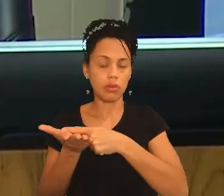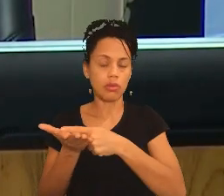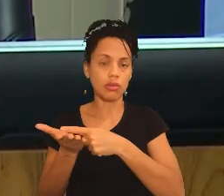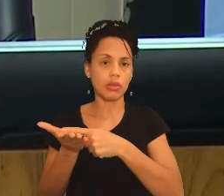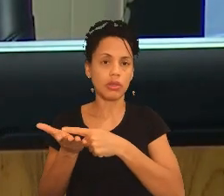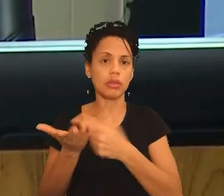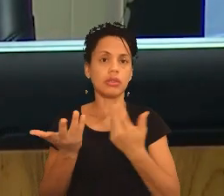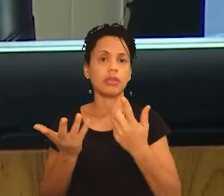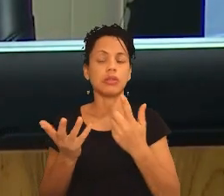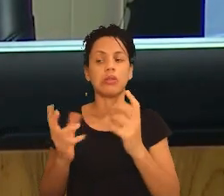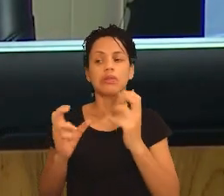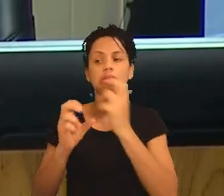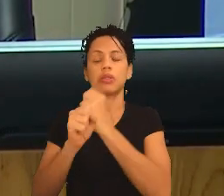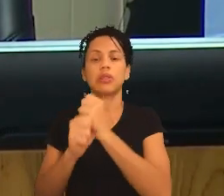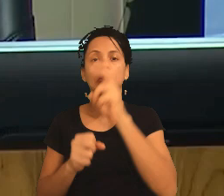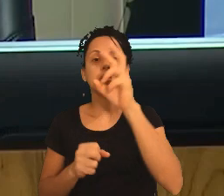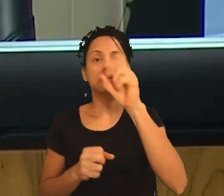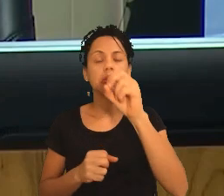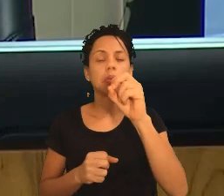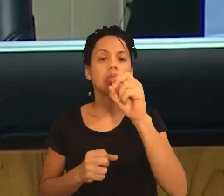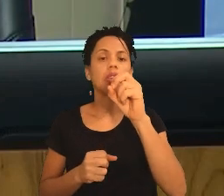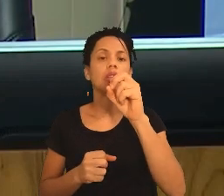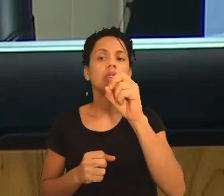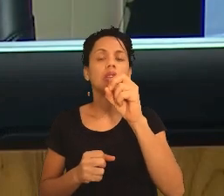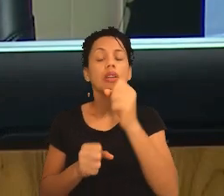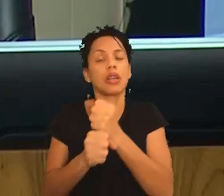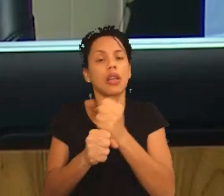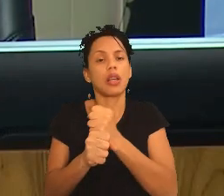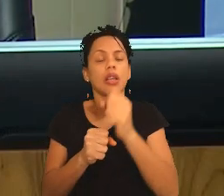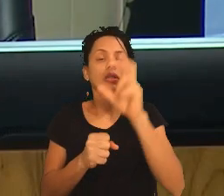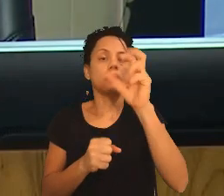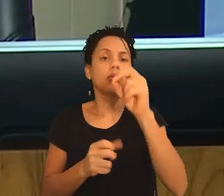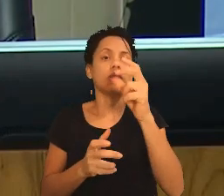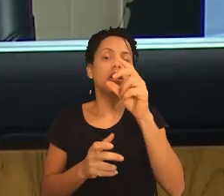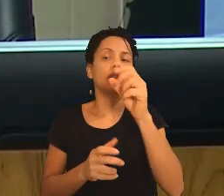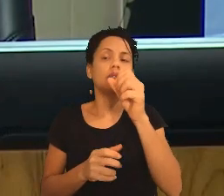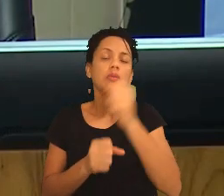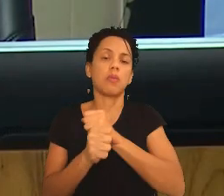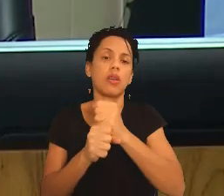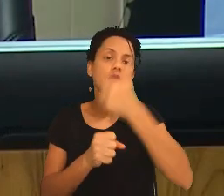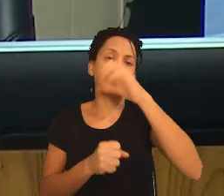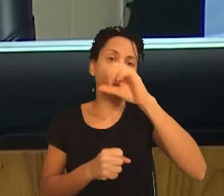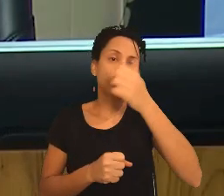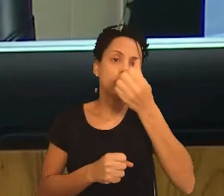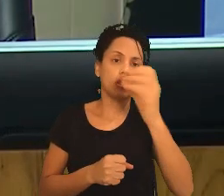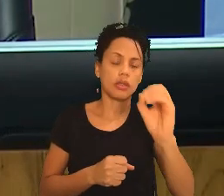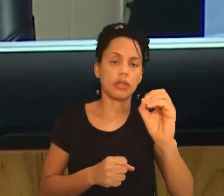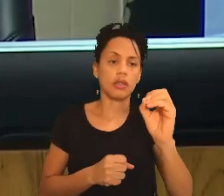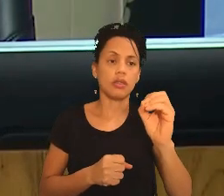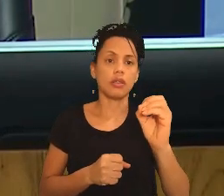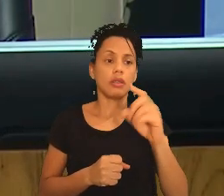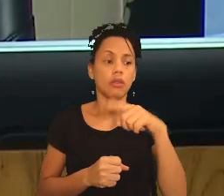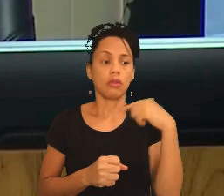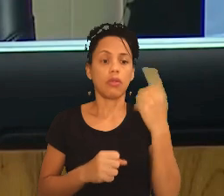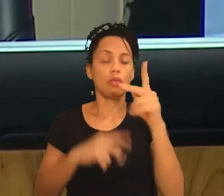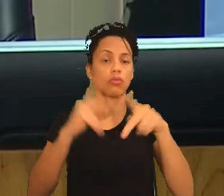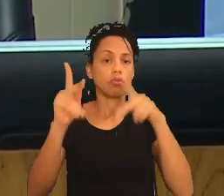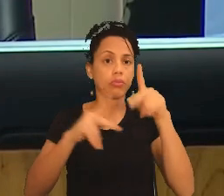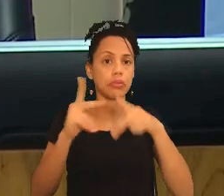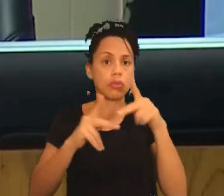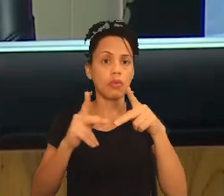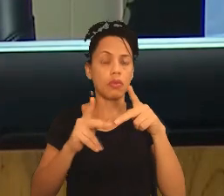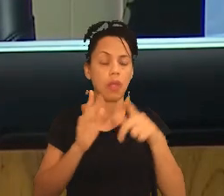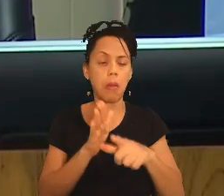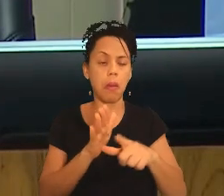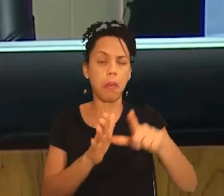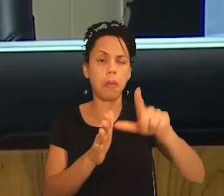é bem curtinha, né? Em vista da nossa história com o militarismo. Os brancos, eles lidam com a ditadura